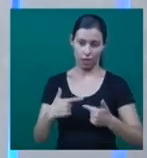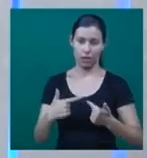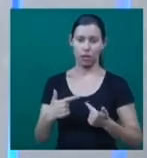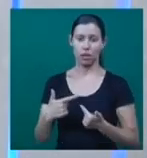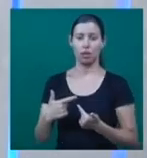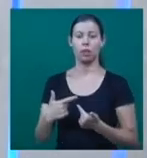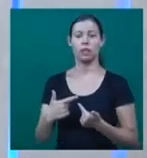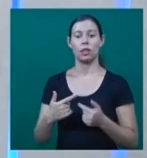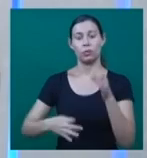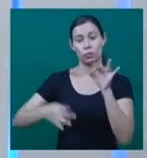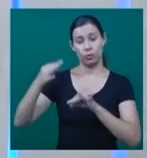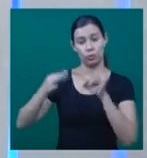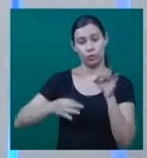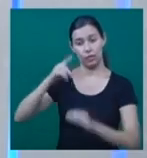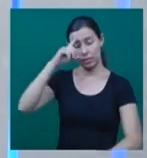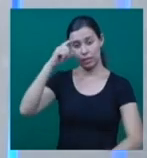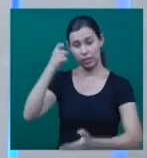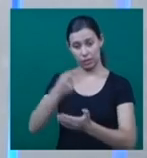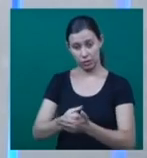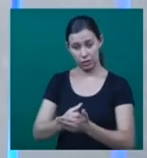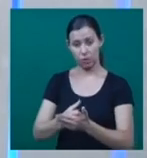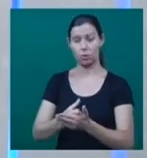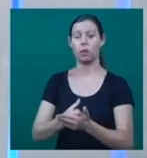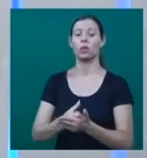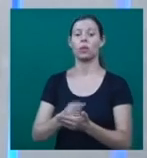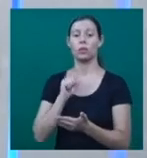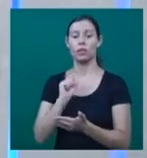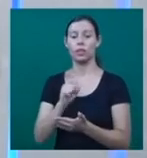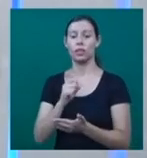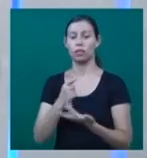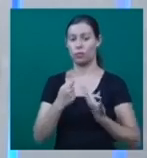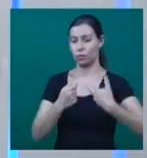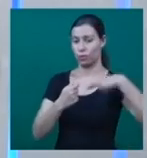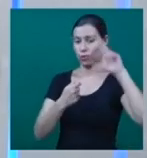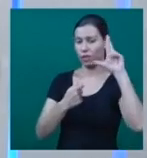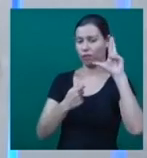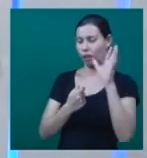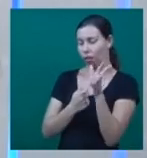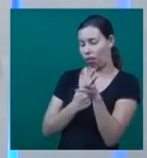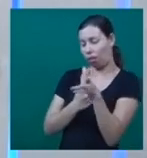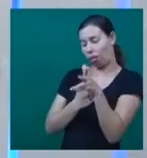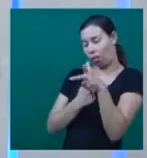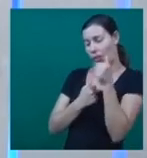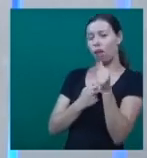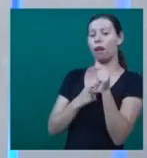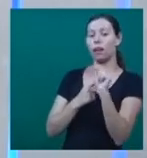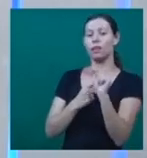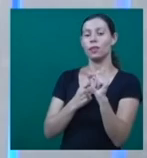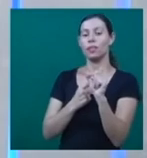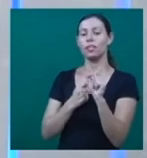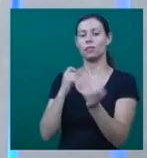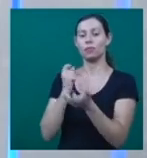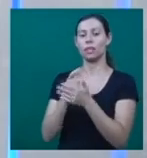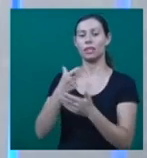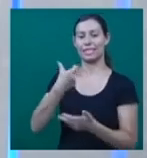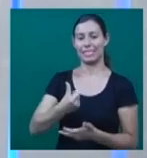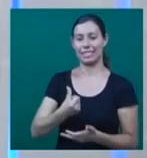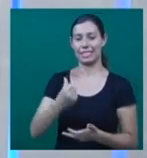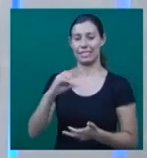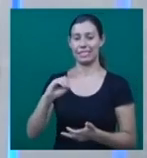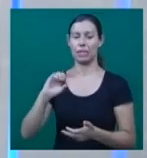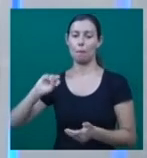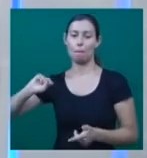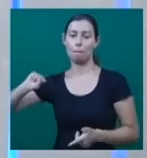porque ficou configurado o assédio que ela vinha sofrendo no ambiente de trabalho e a empresa não tomou medidas e ela